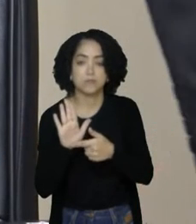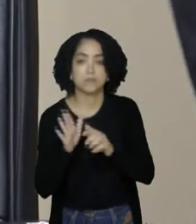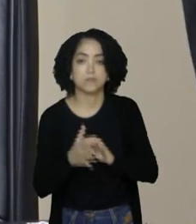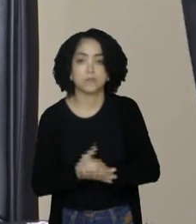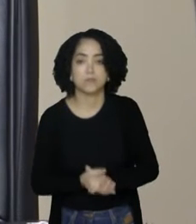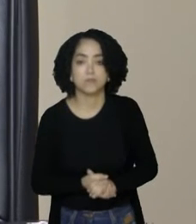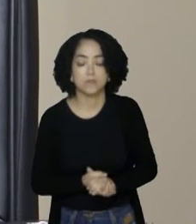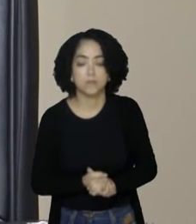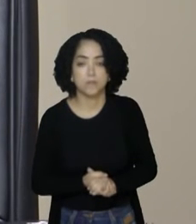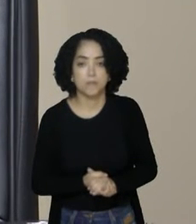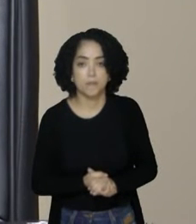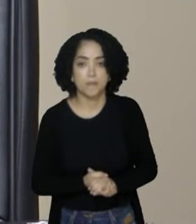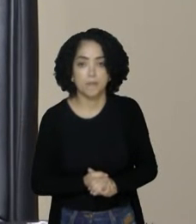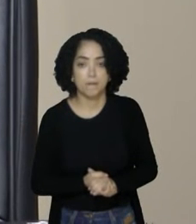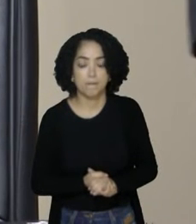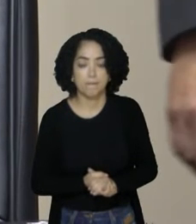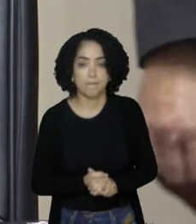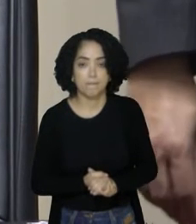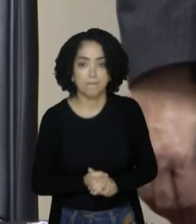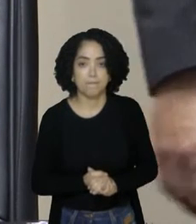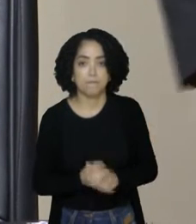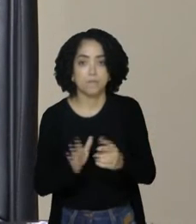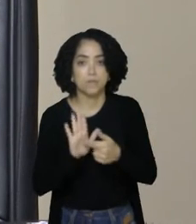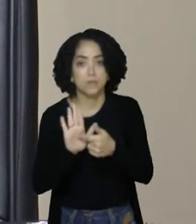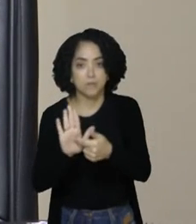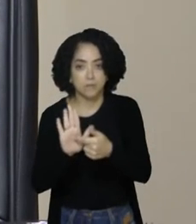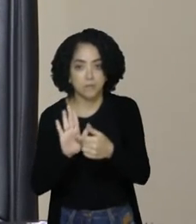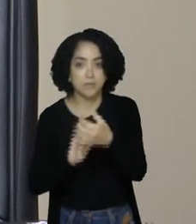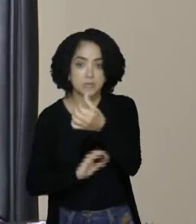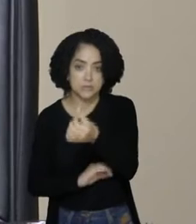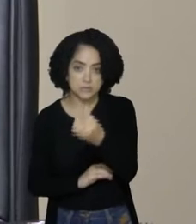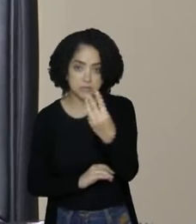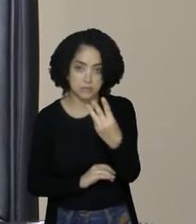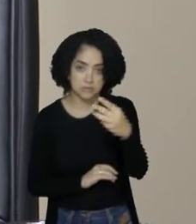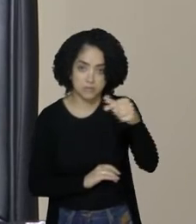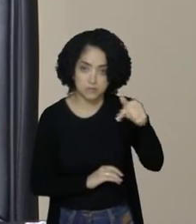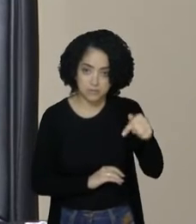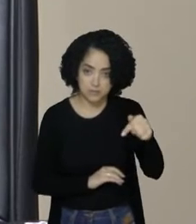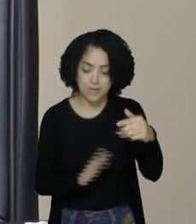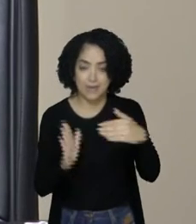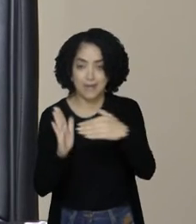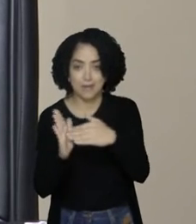as seguintes indicações: indicação 637 a